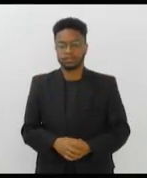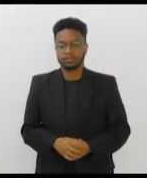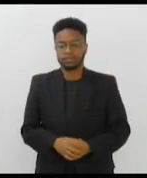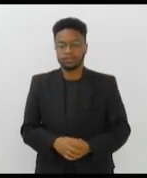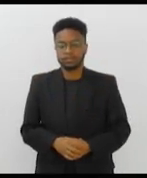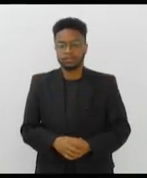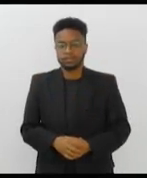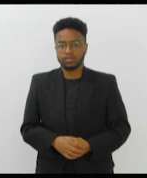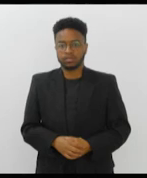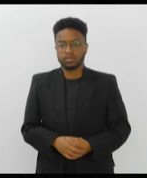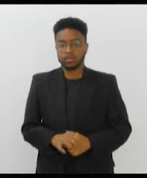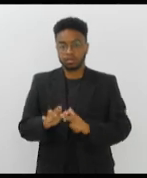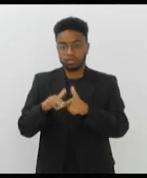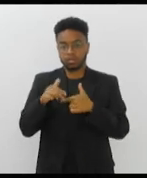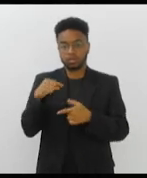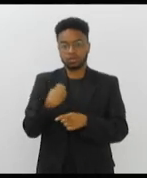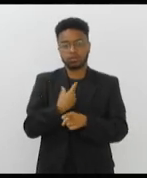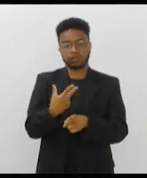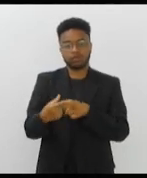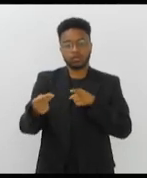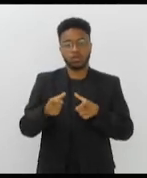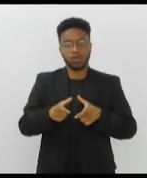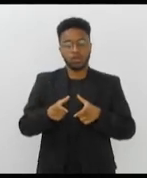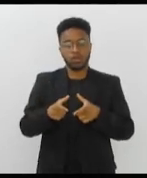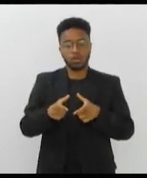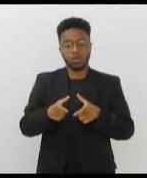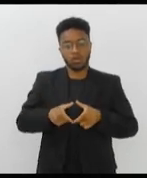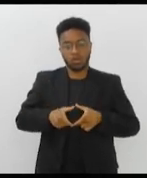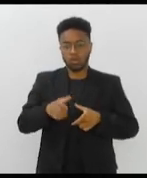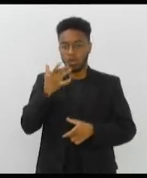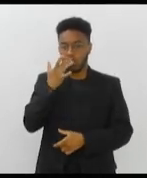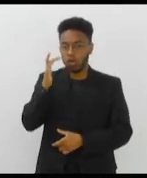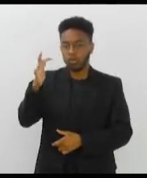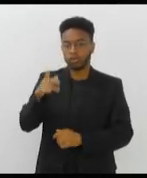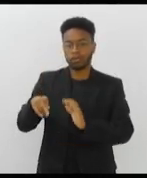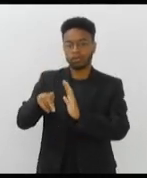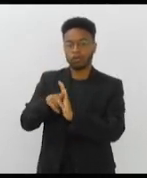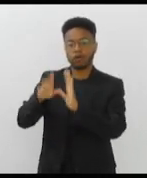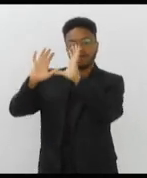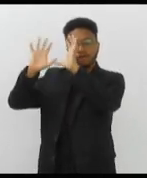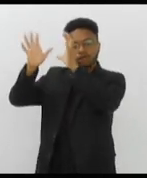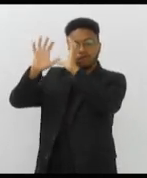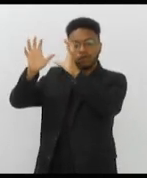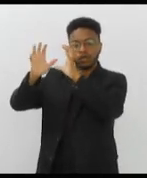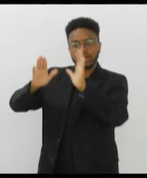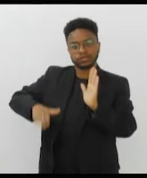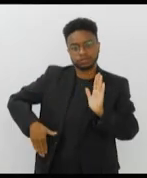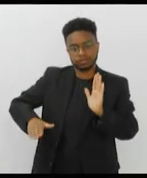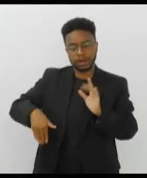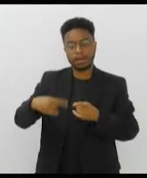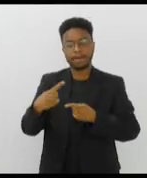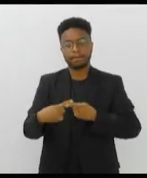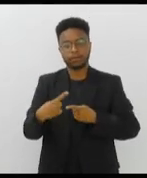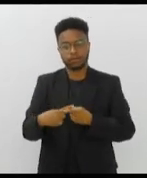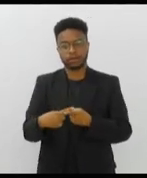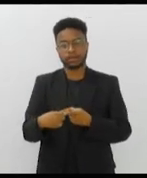o ouro do vôlei de praia. Porque, além de mulher, né,